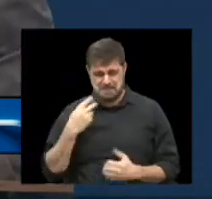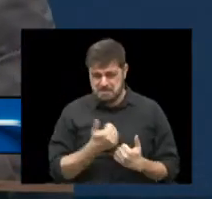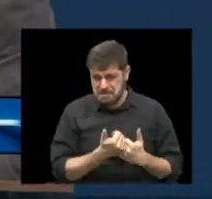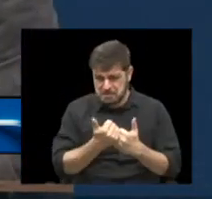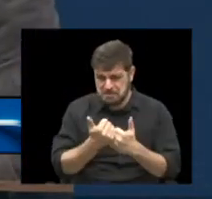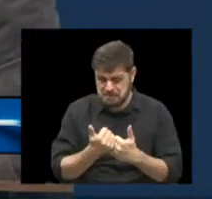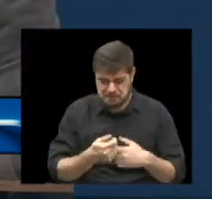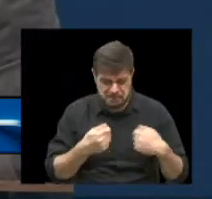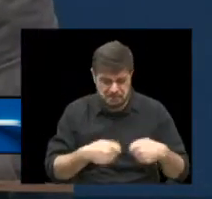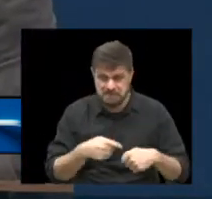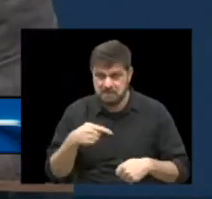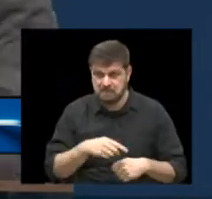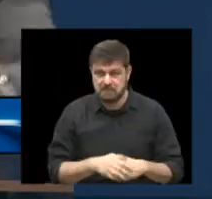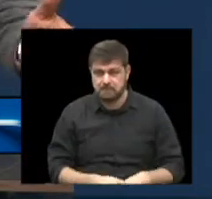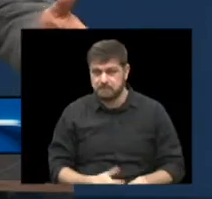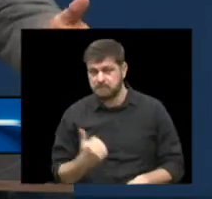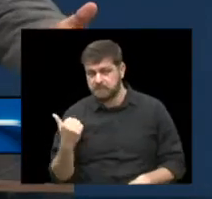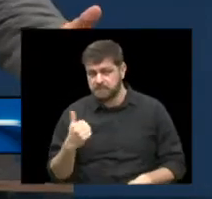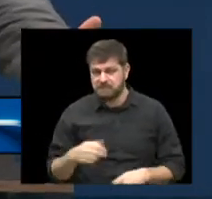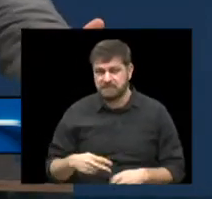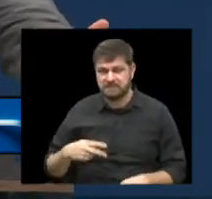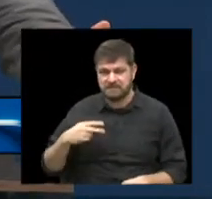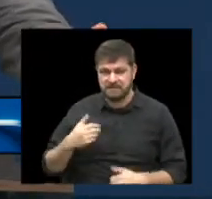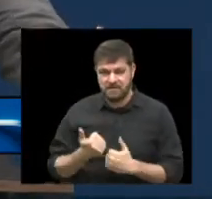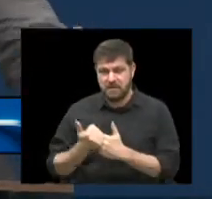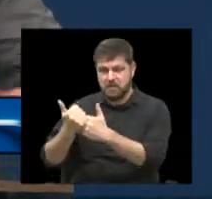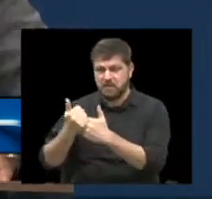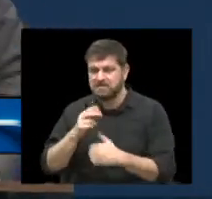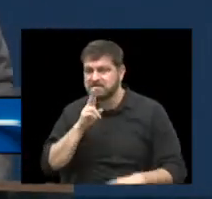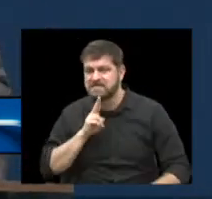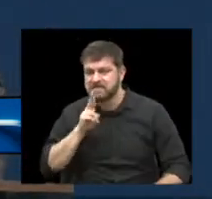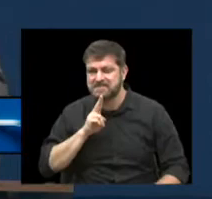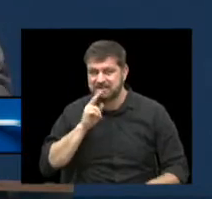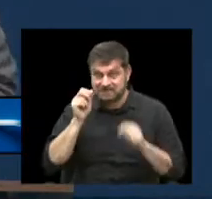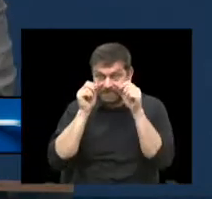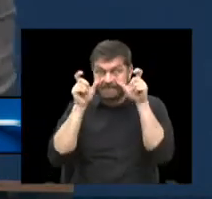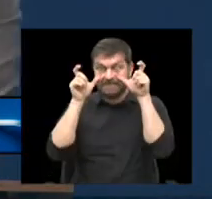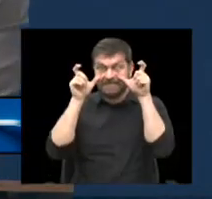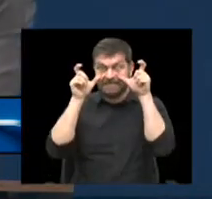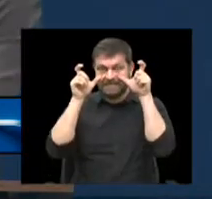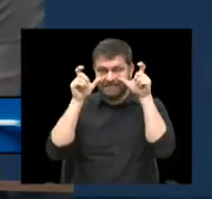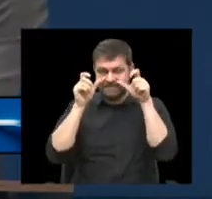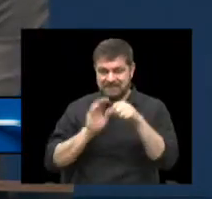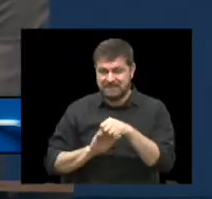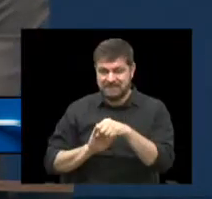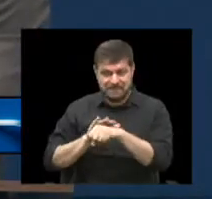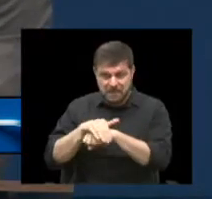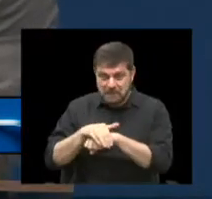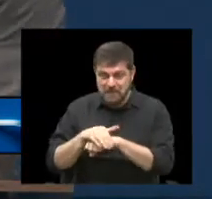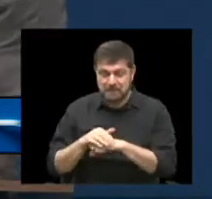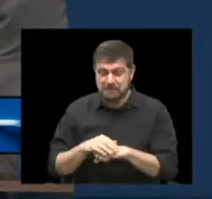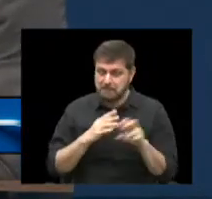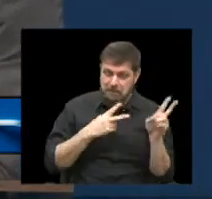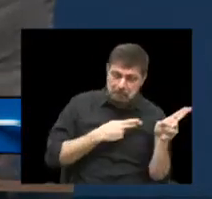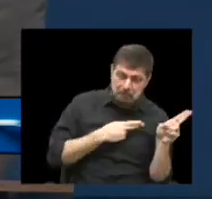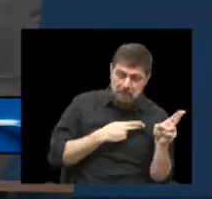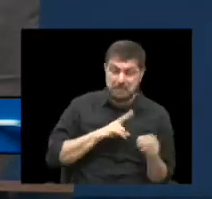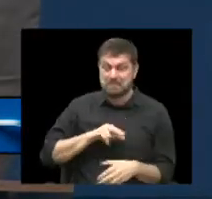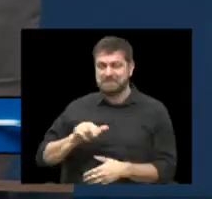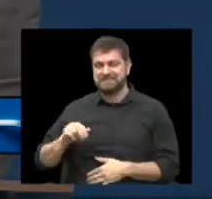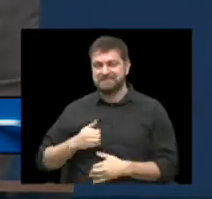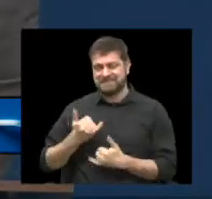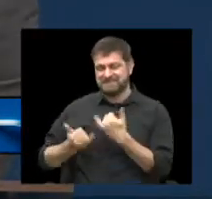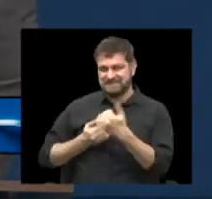nem dorme. Os assessores do Nelson Rosli estão falando que não dormem aqui. Né? Então, é uma questão assim, precisamos